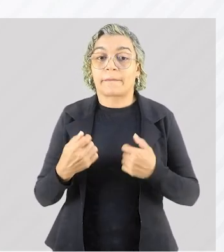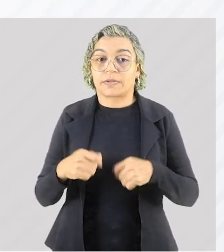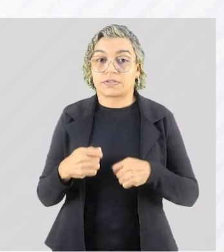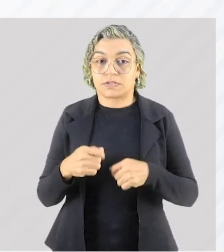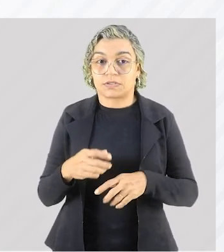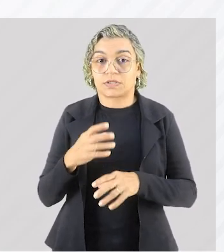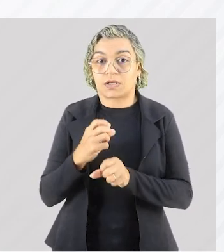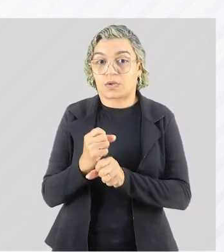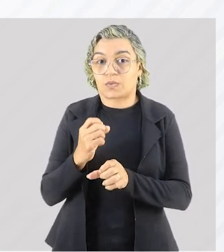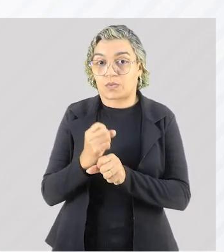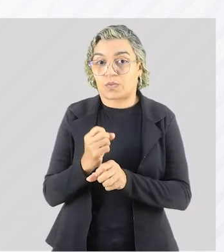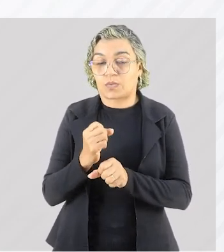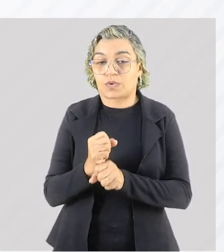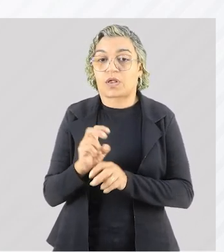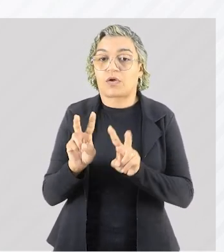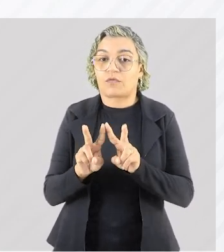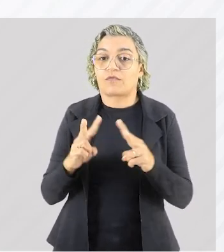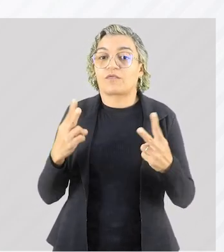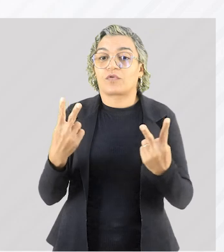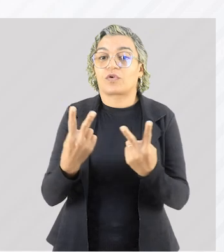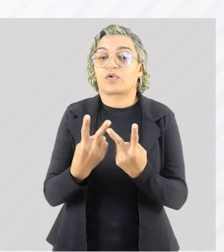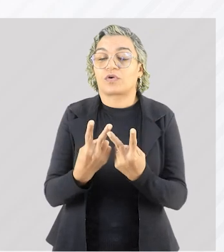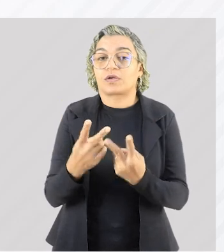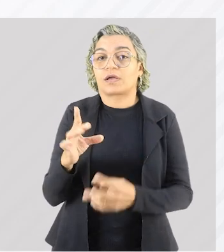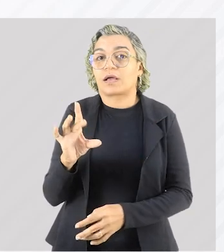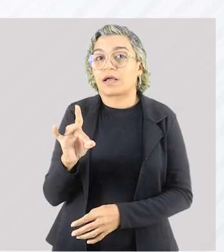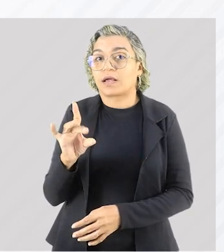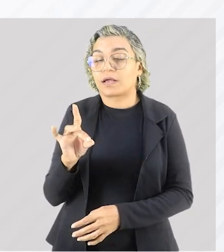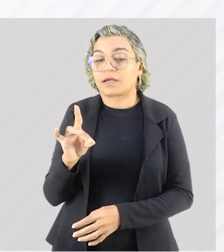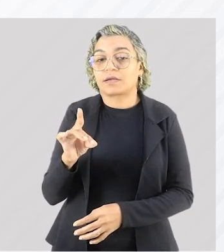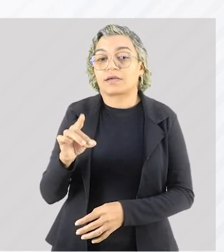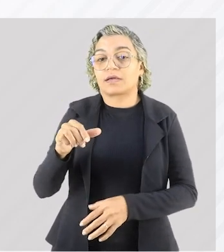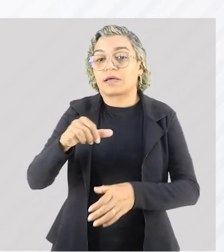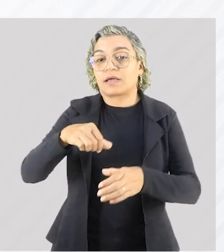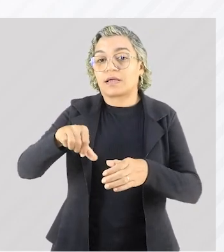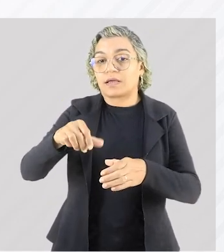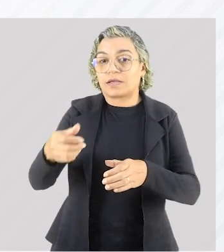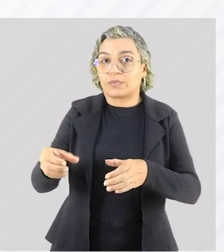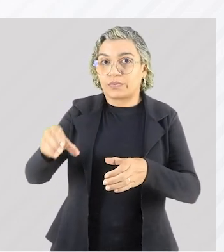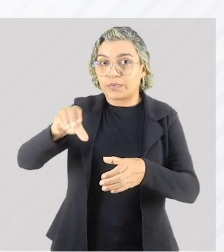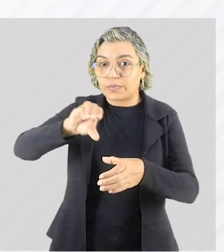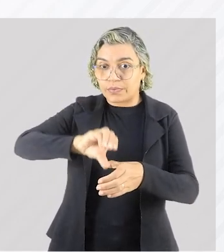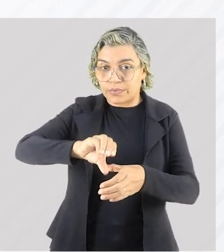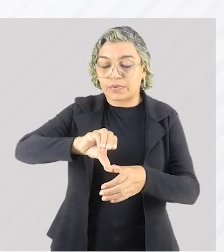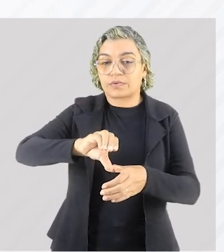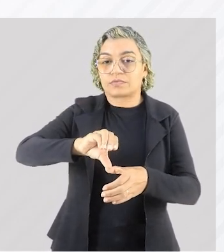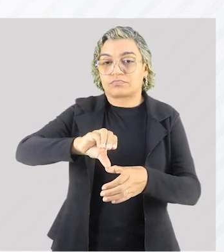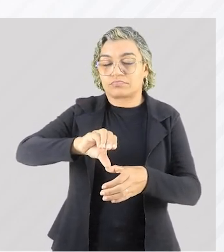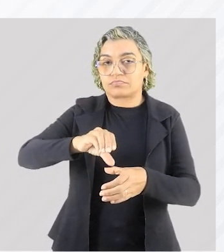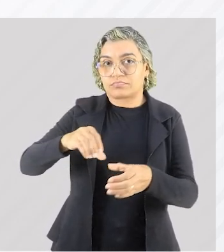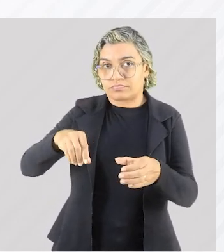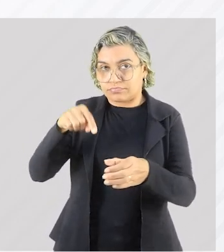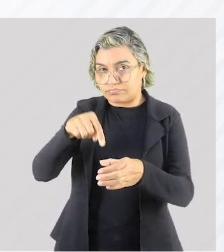é suficiente calcularmos o volume do líquido que foi deslocado dentro do